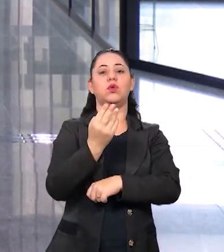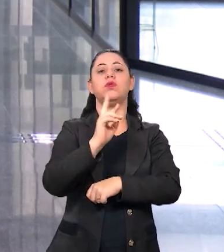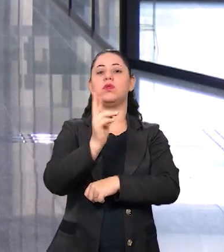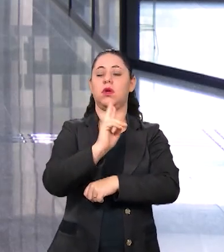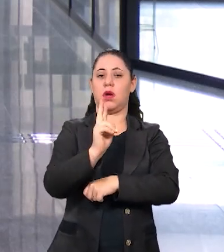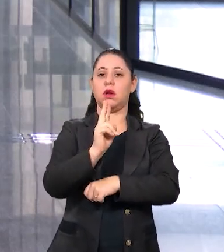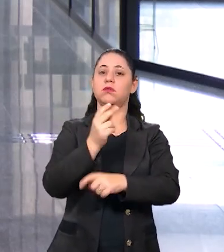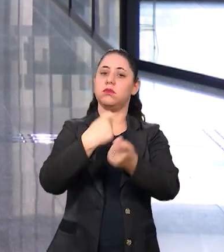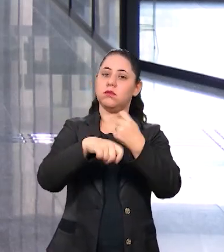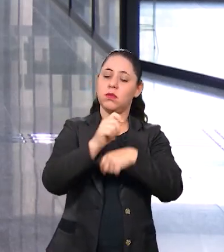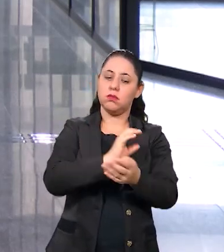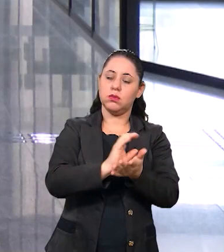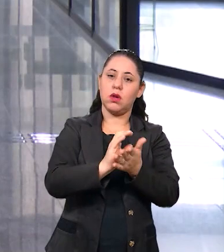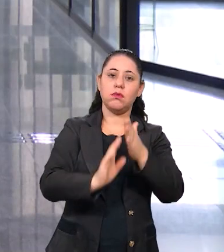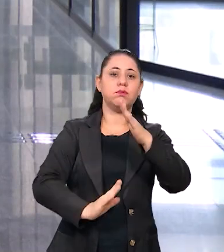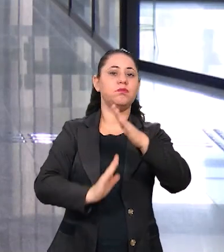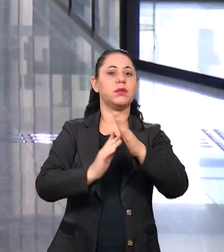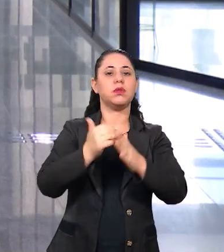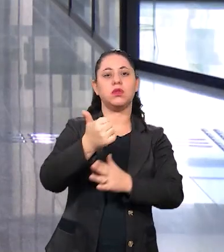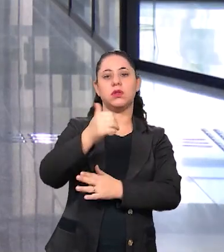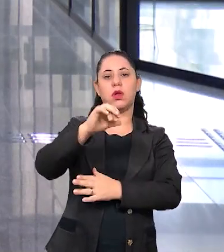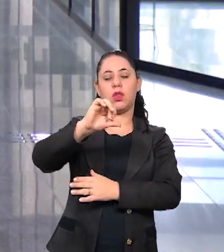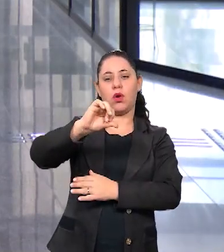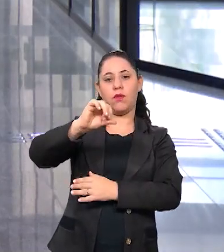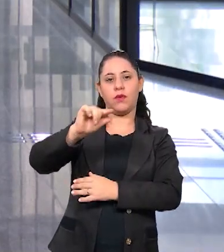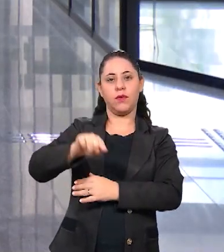exercício financeiro, uma alta de